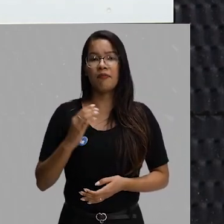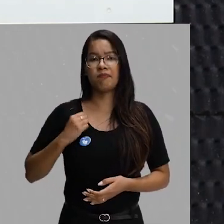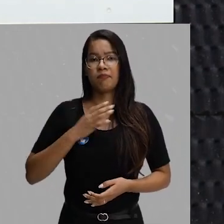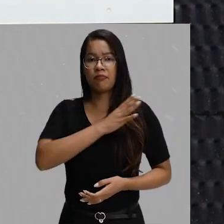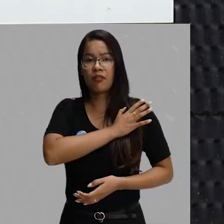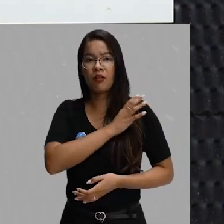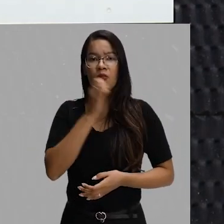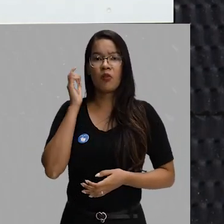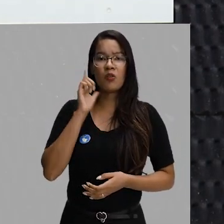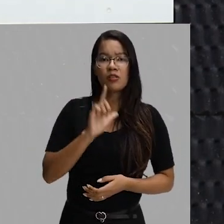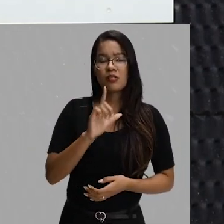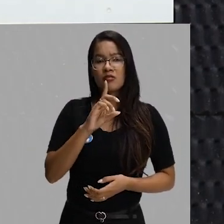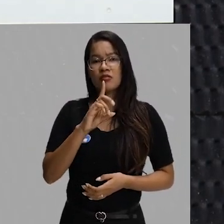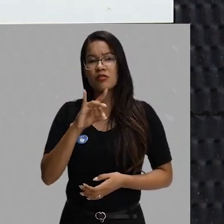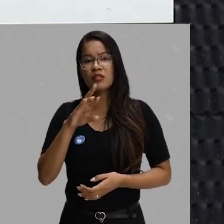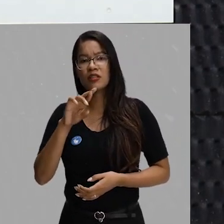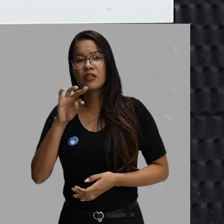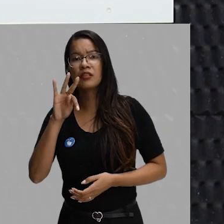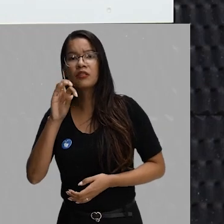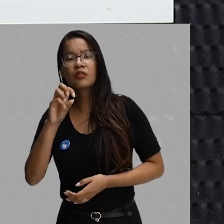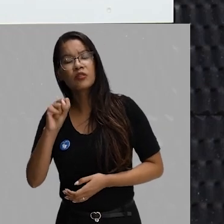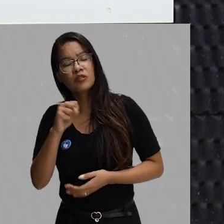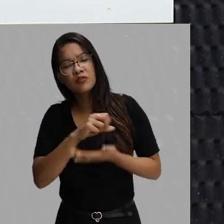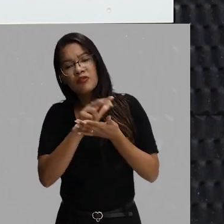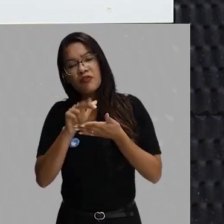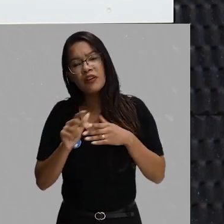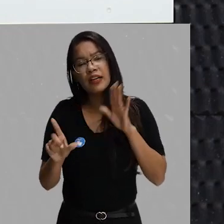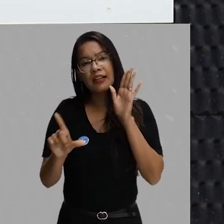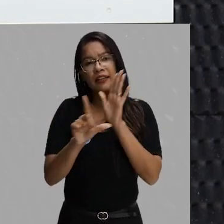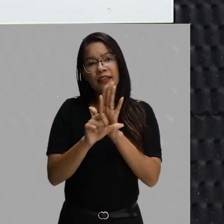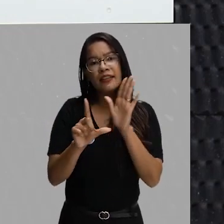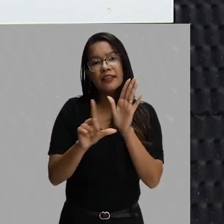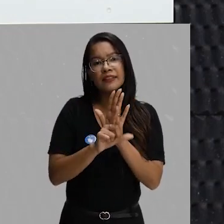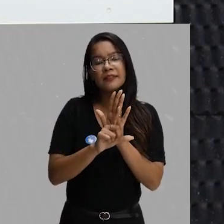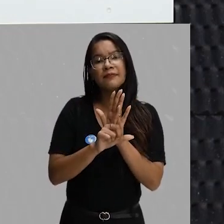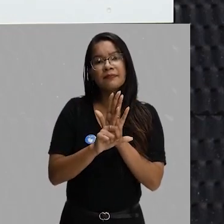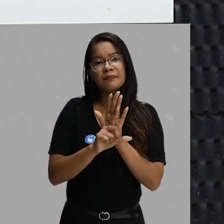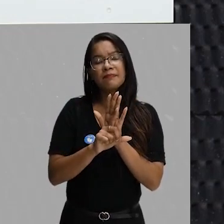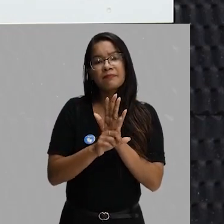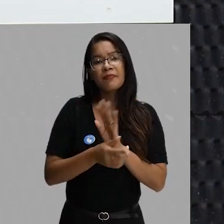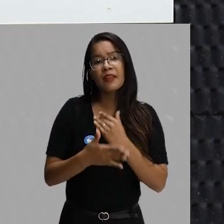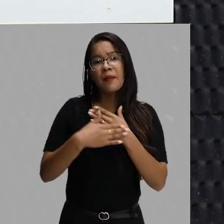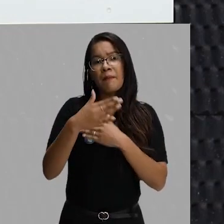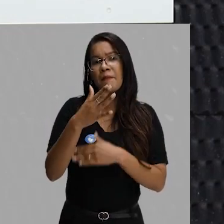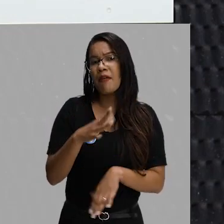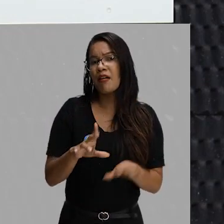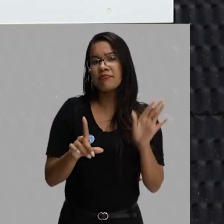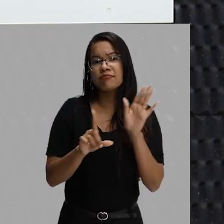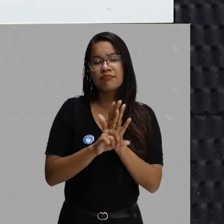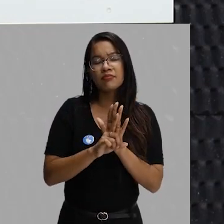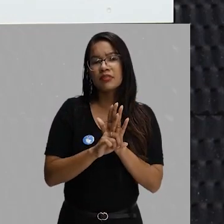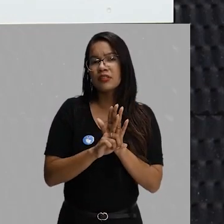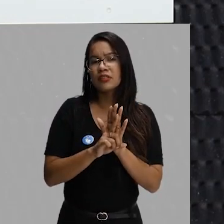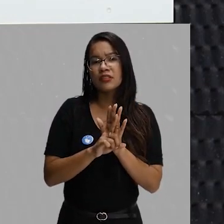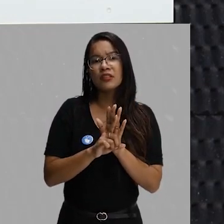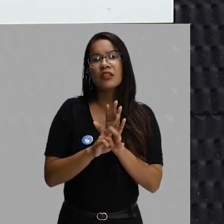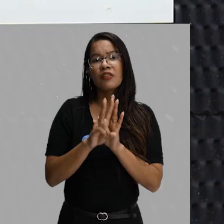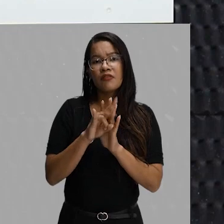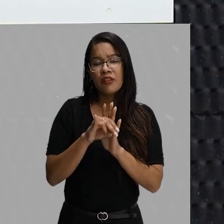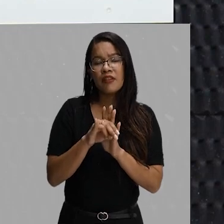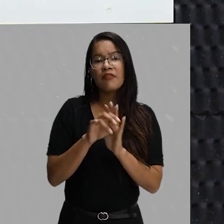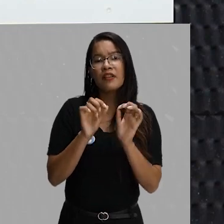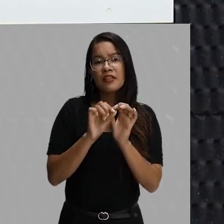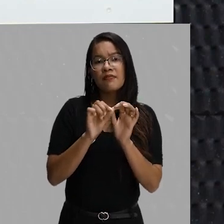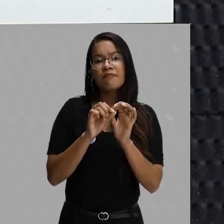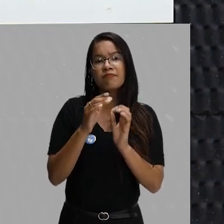através de várias leis. A lei Licínia, a lei Canuleia, e talvez a mais importante dela, que inclusive vai fazer parte